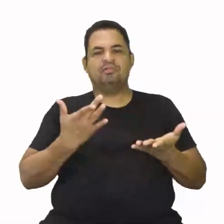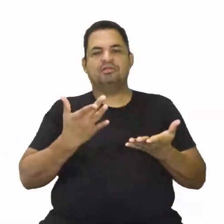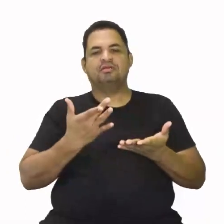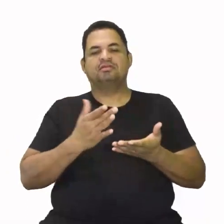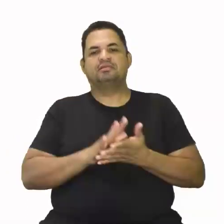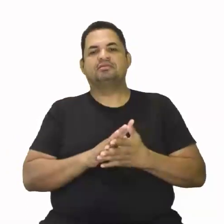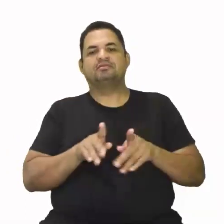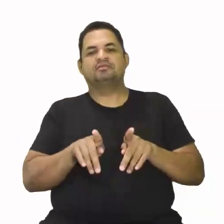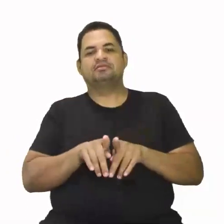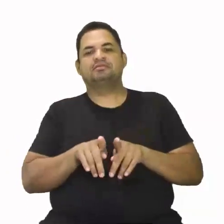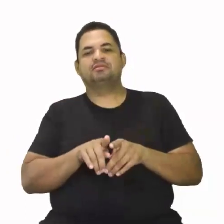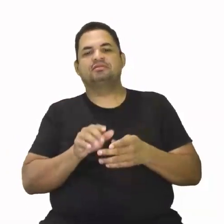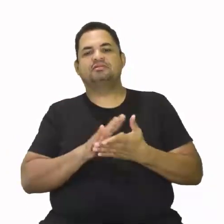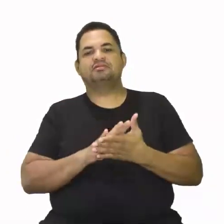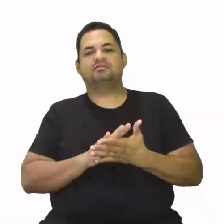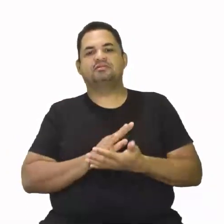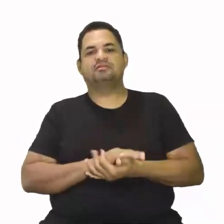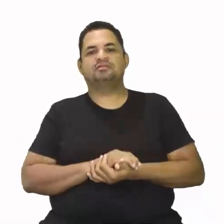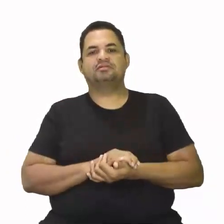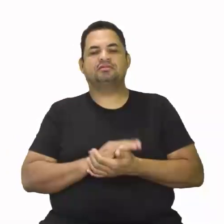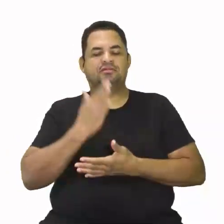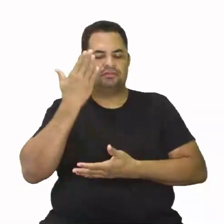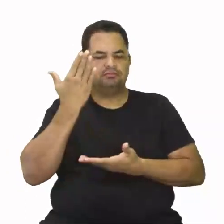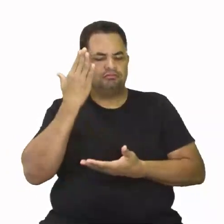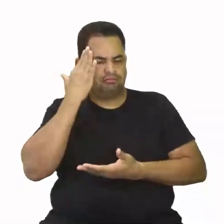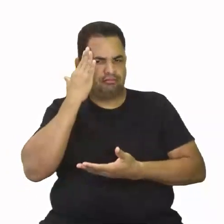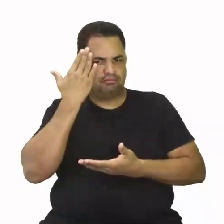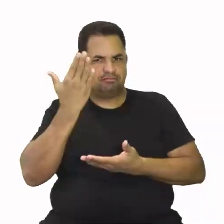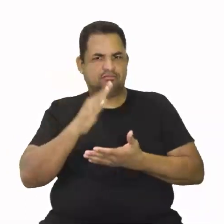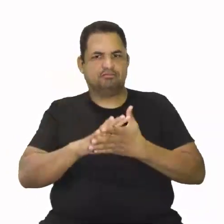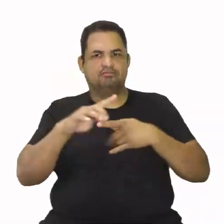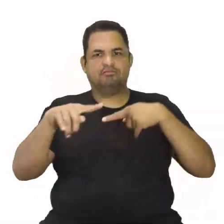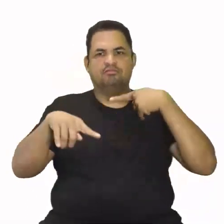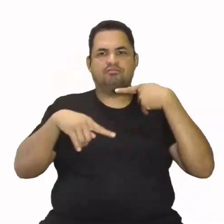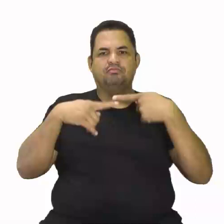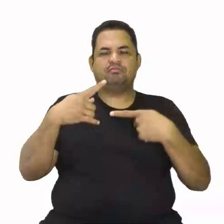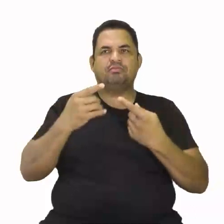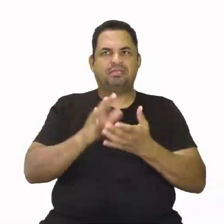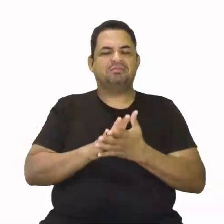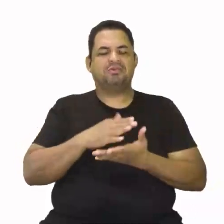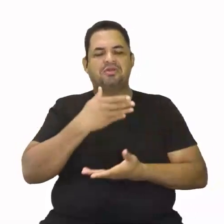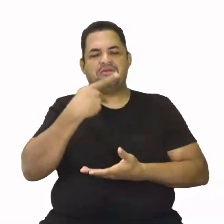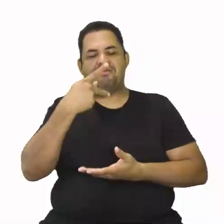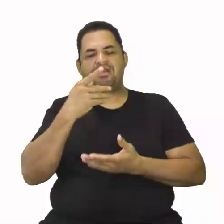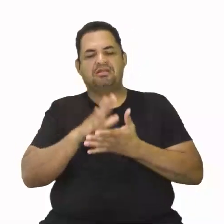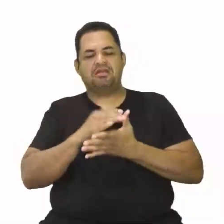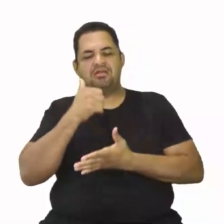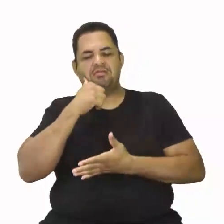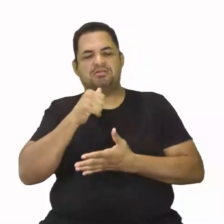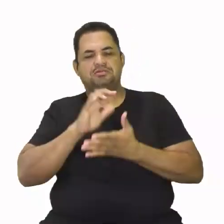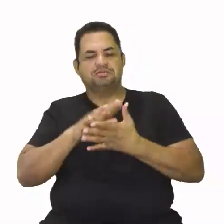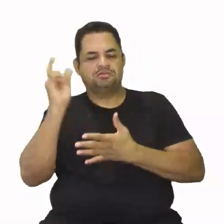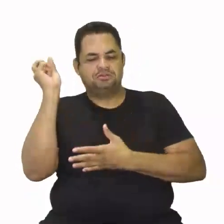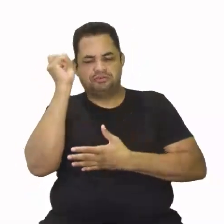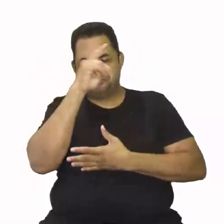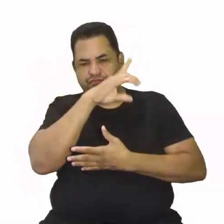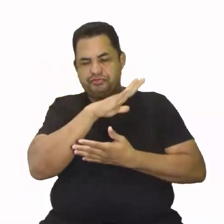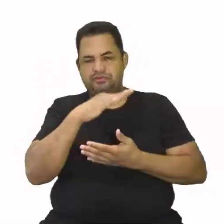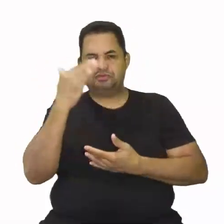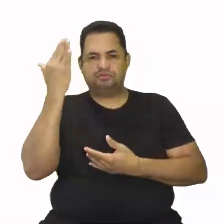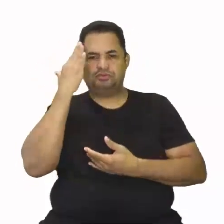doces e ternas, entende? Depois dizem que as mulheres são difíceis de